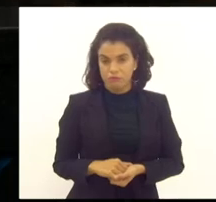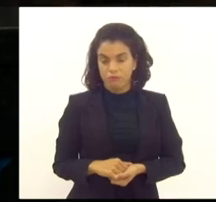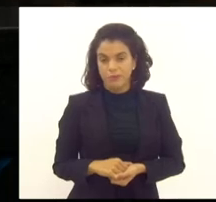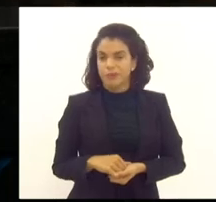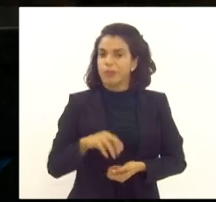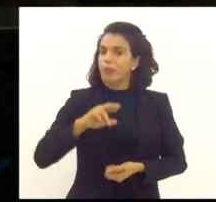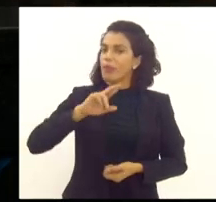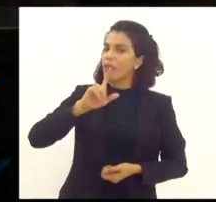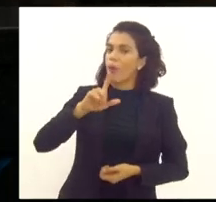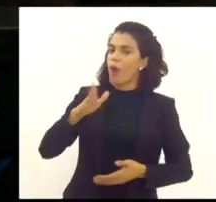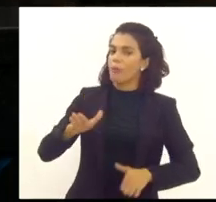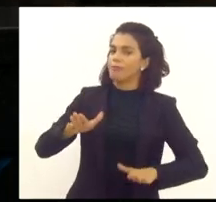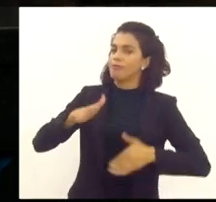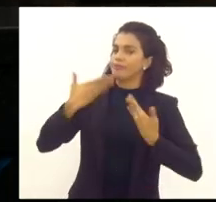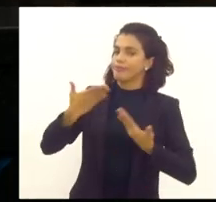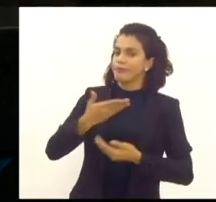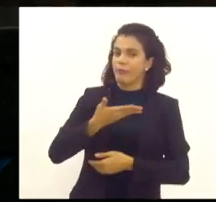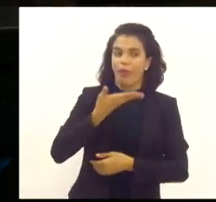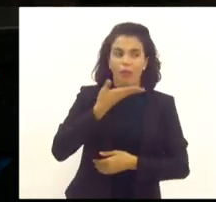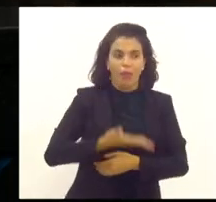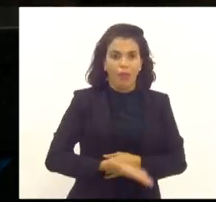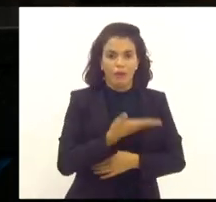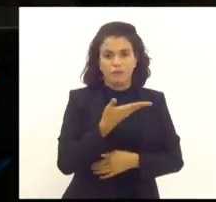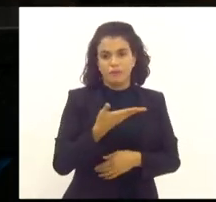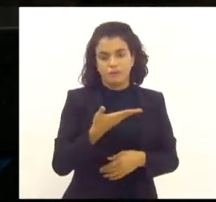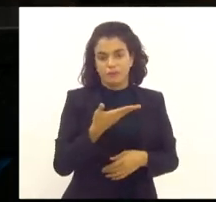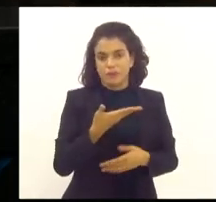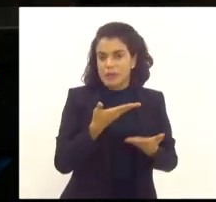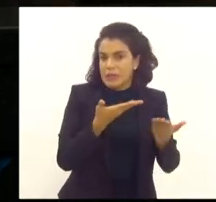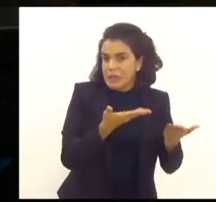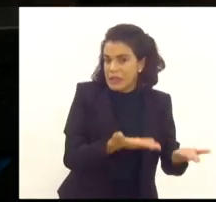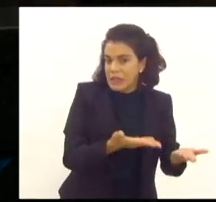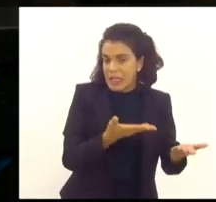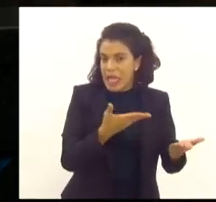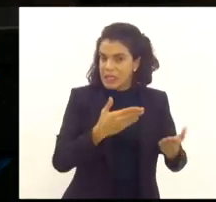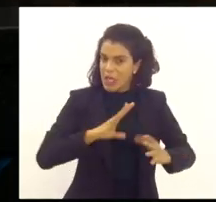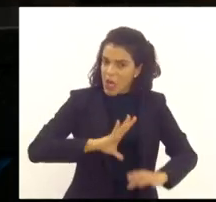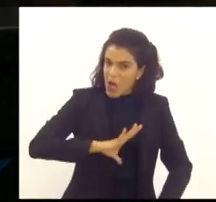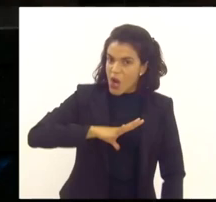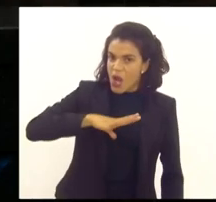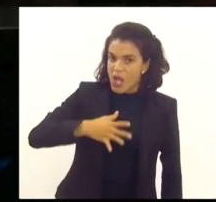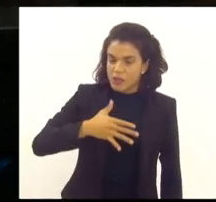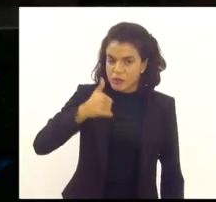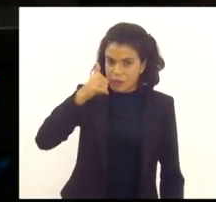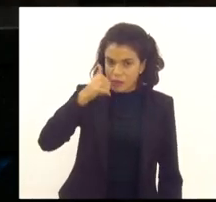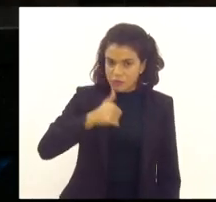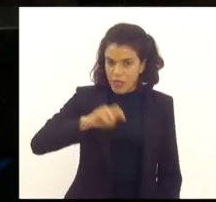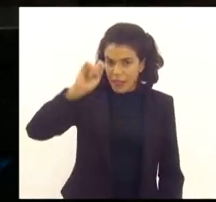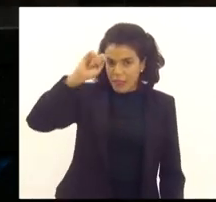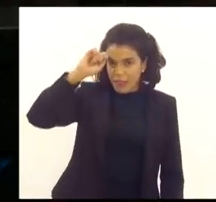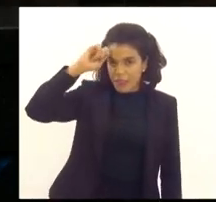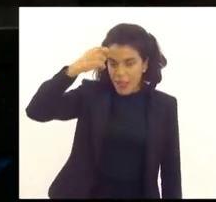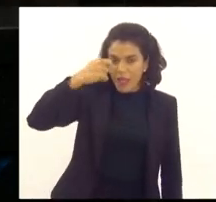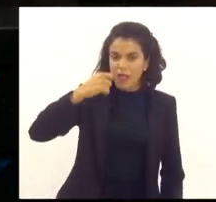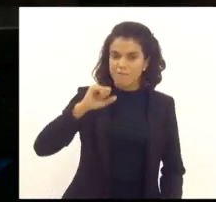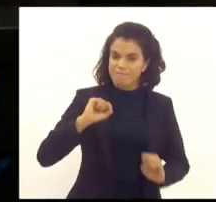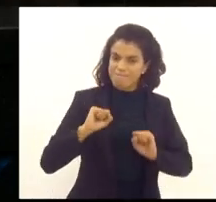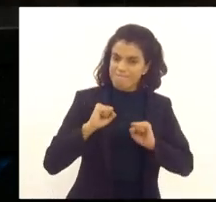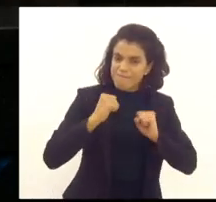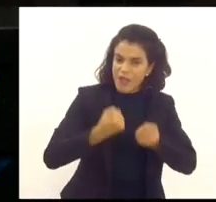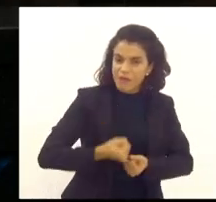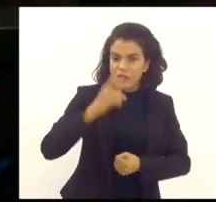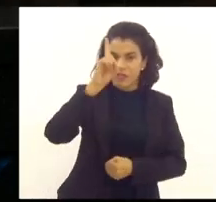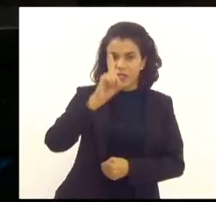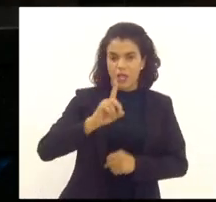não é surpreendente portanto que essa coisa corajosa mulher negra defensora